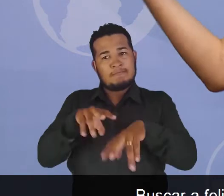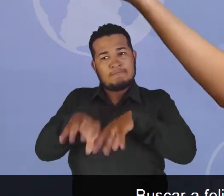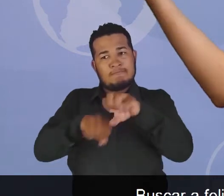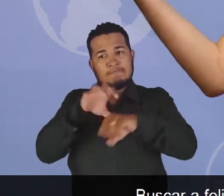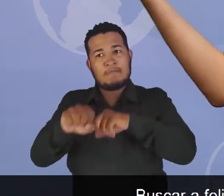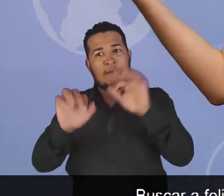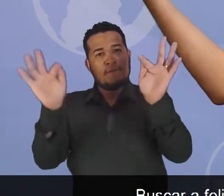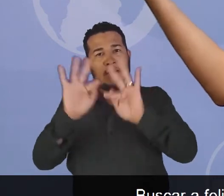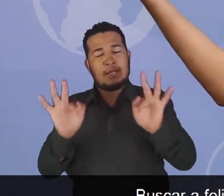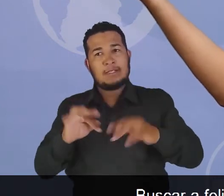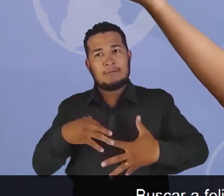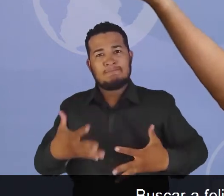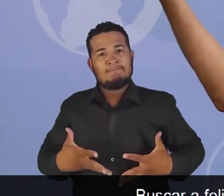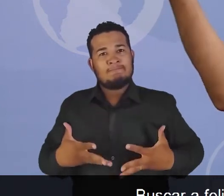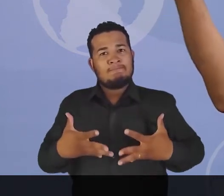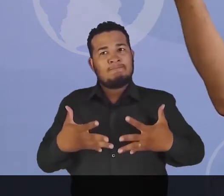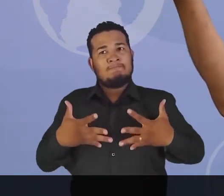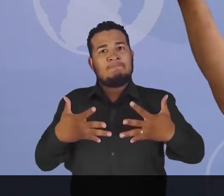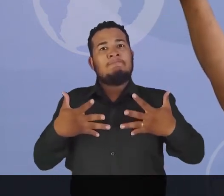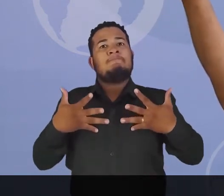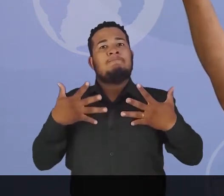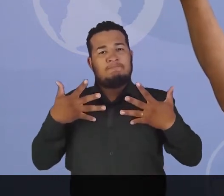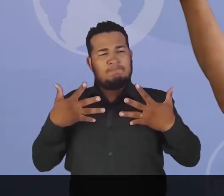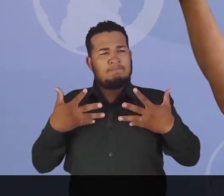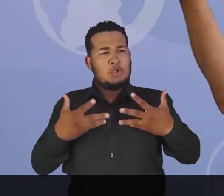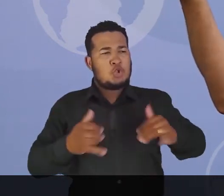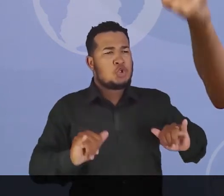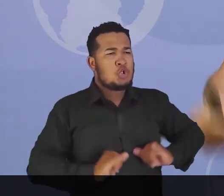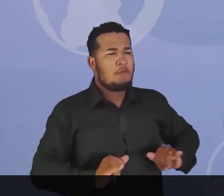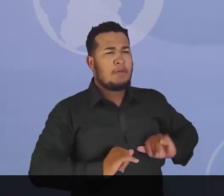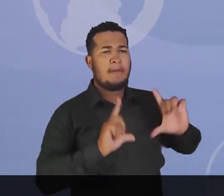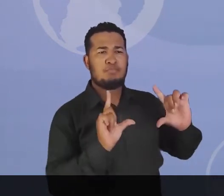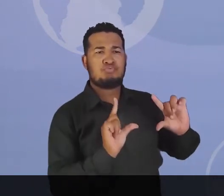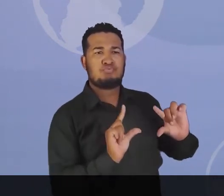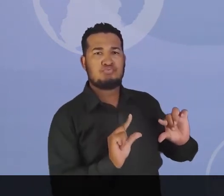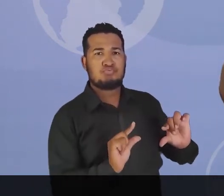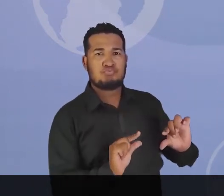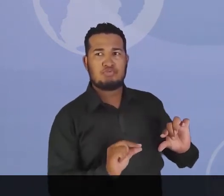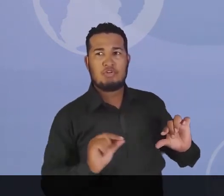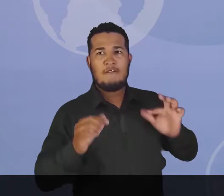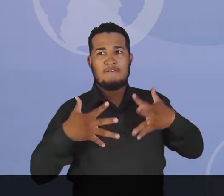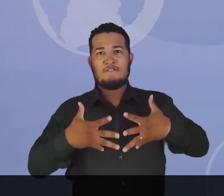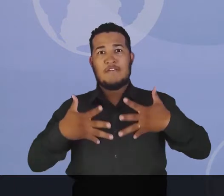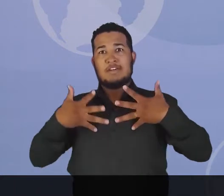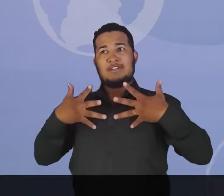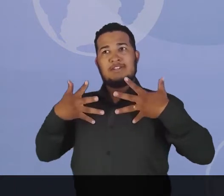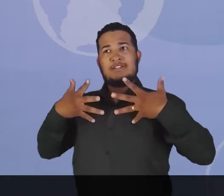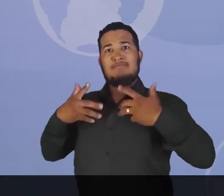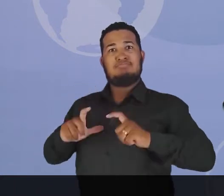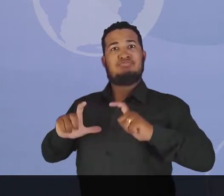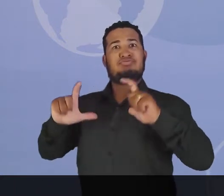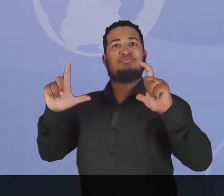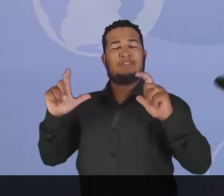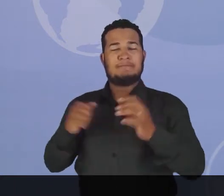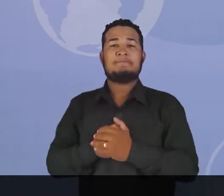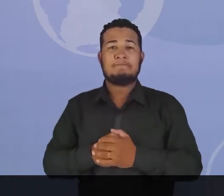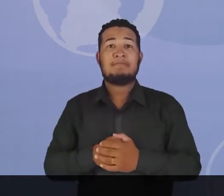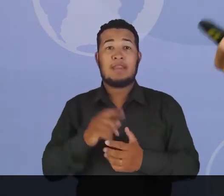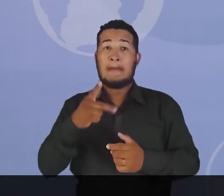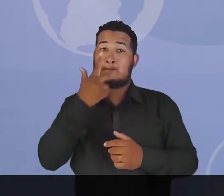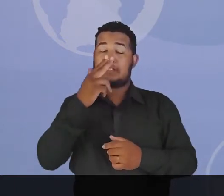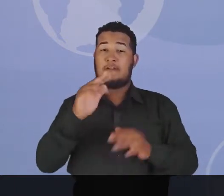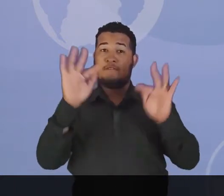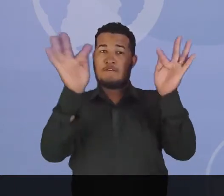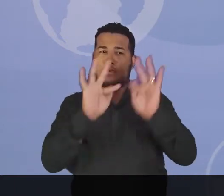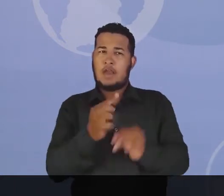maior quantidade de prazer possível e a menor quantidade de dor possível. Isso é felicidade individual